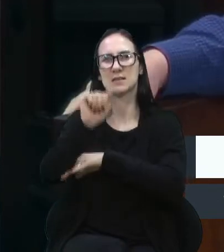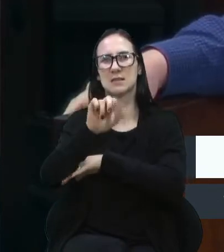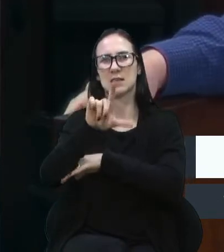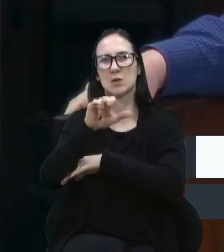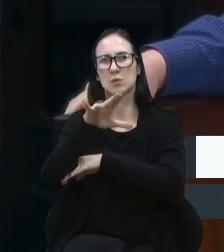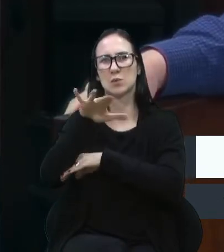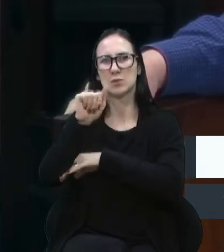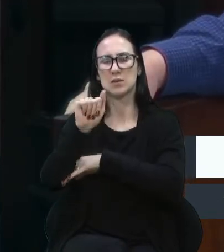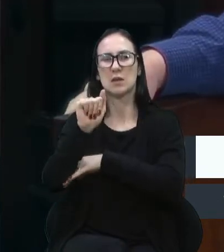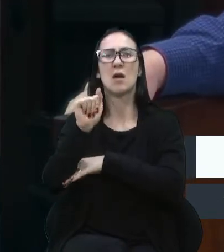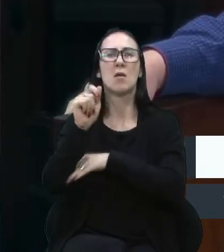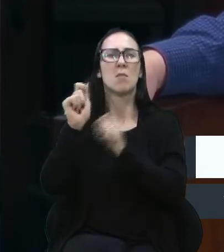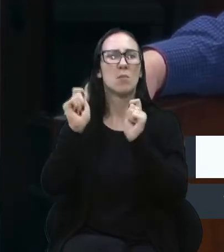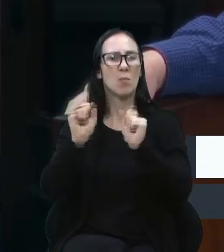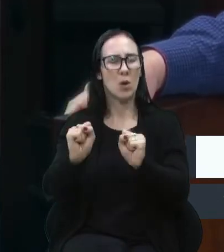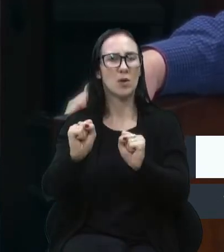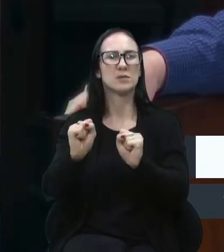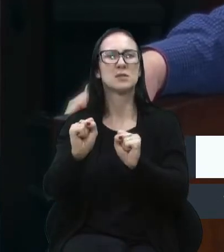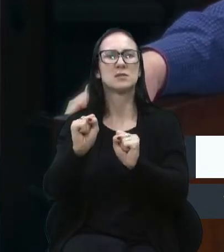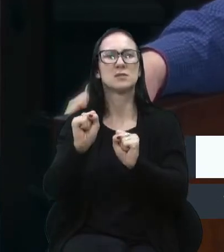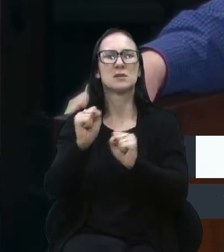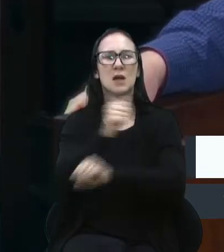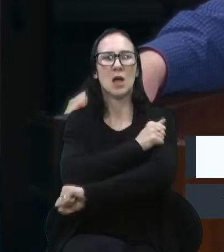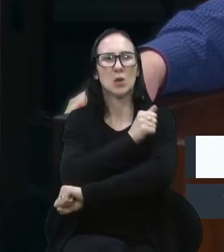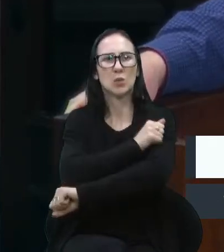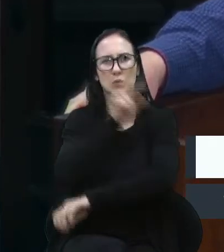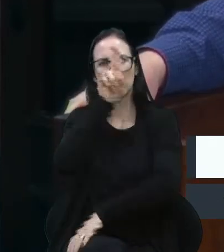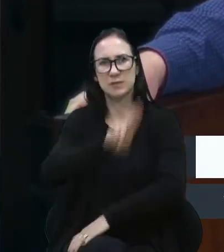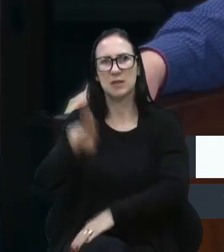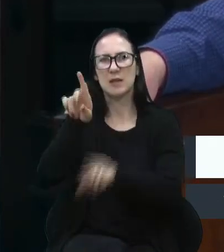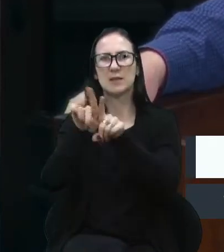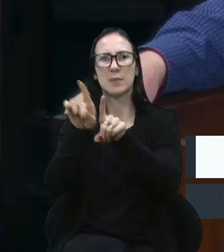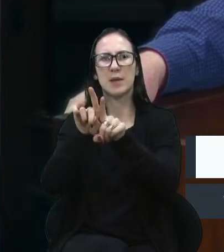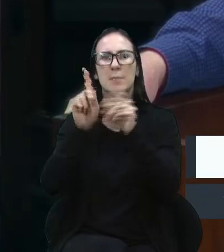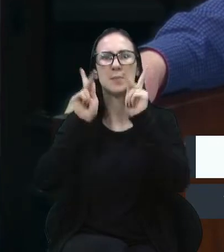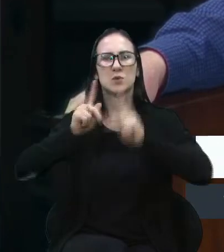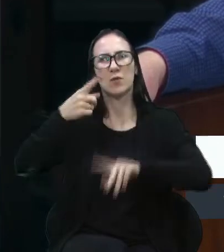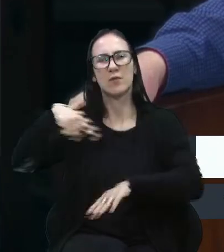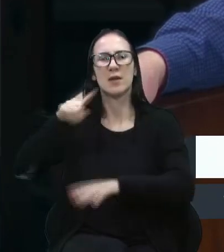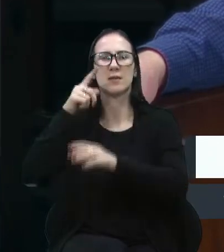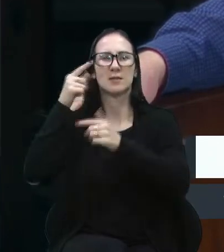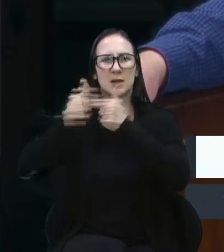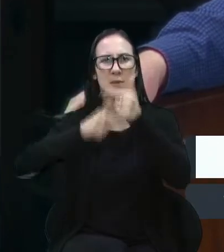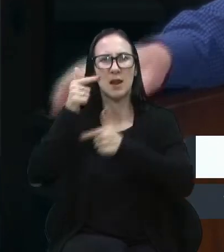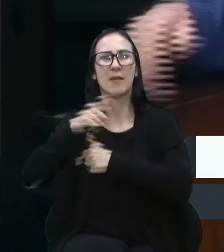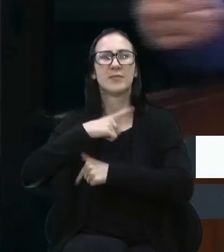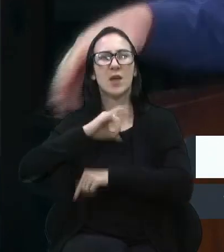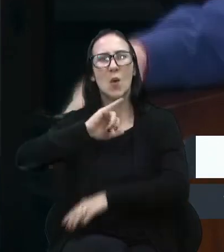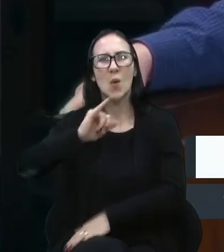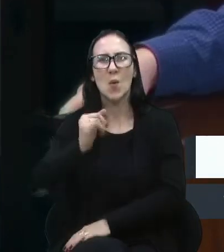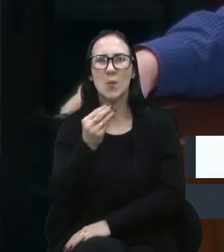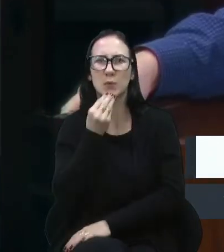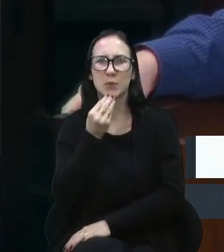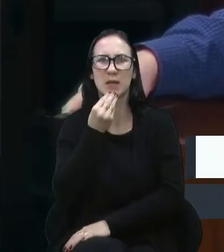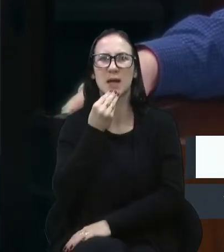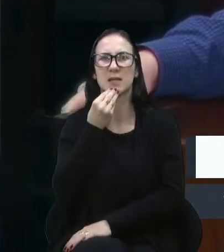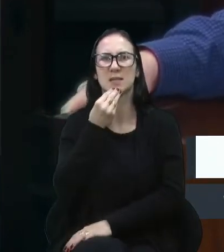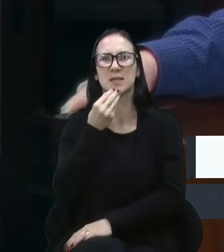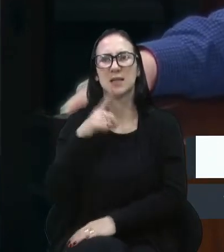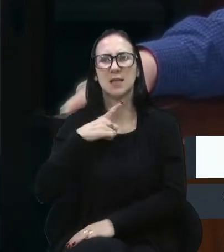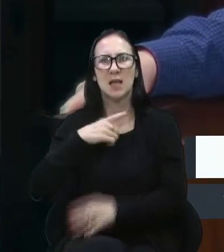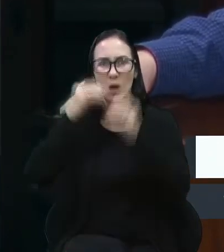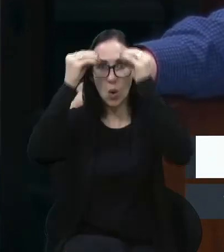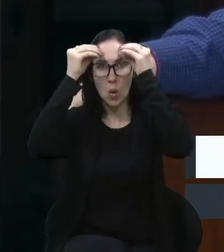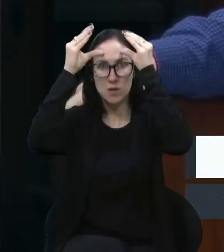estudantes possam trabalhar. Leva a qualidade de vida, leva oportunidade, leva conhecimento, principalmente